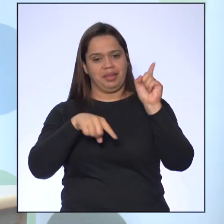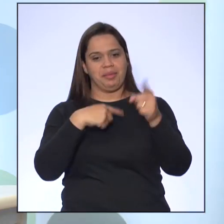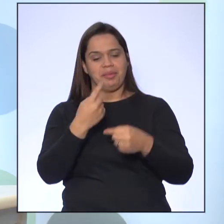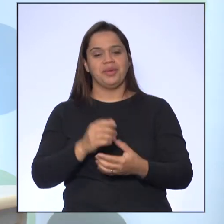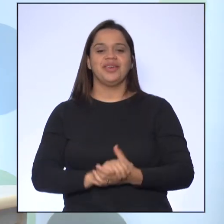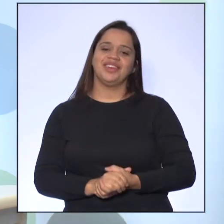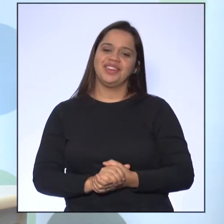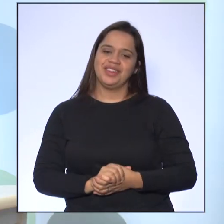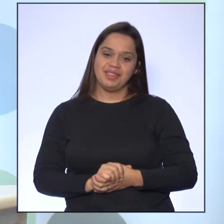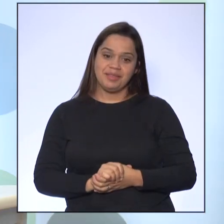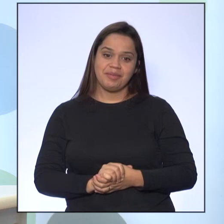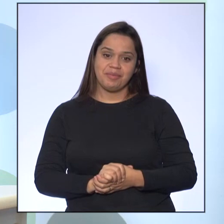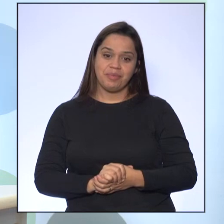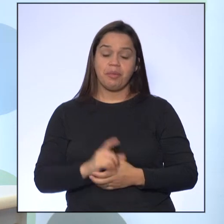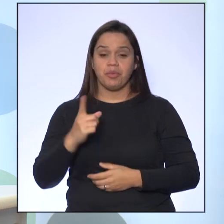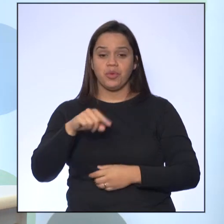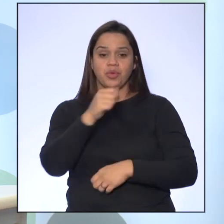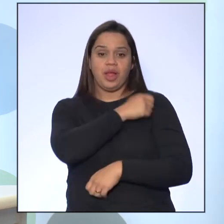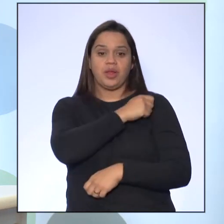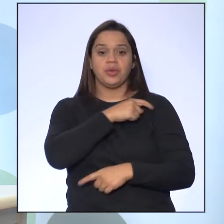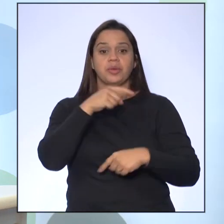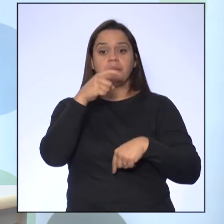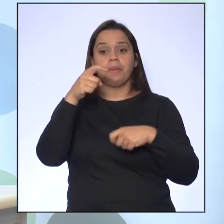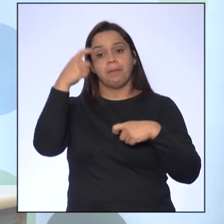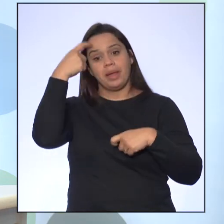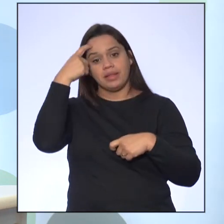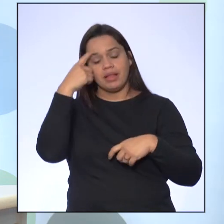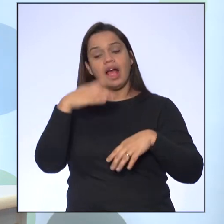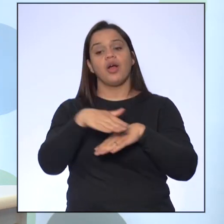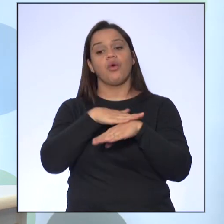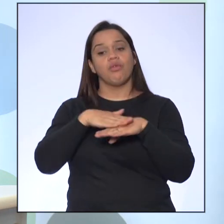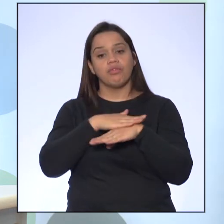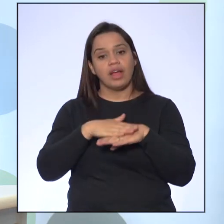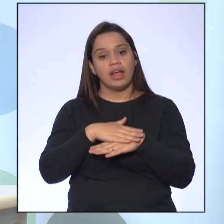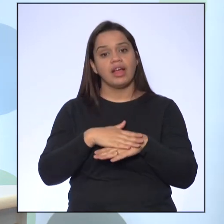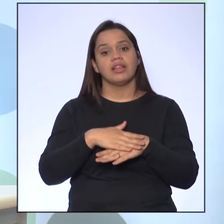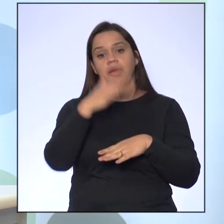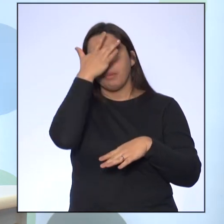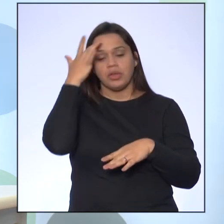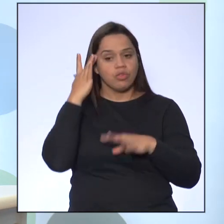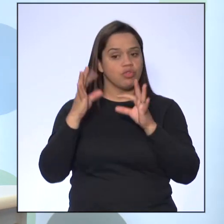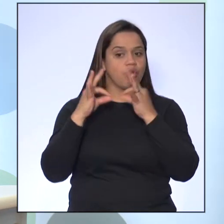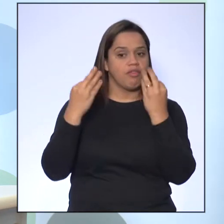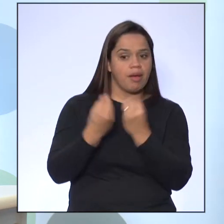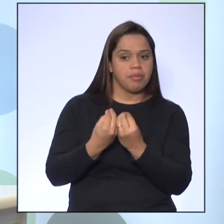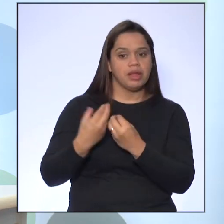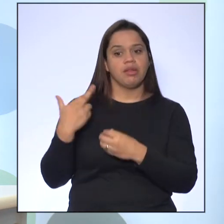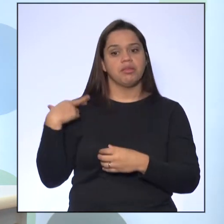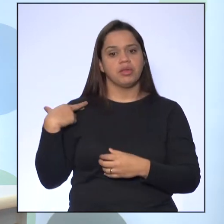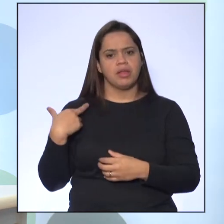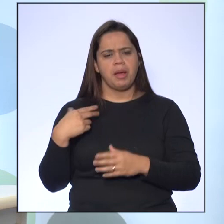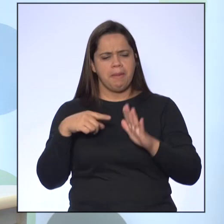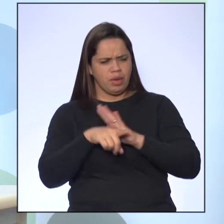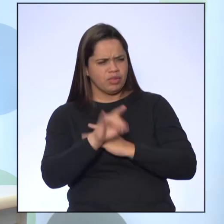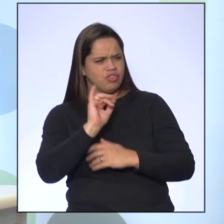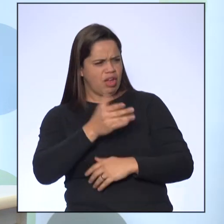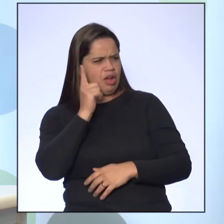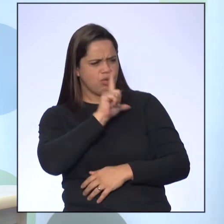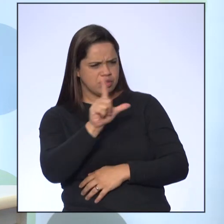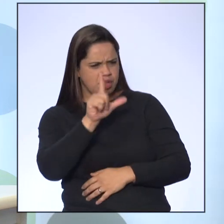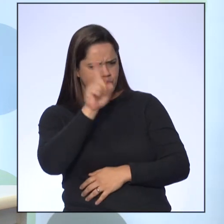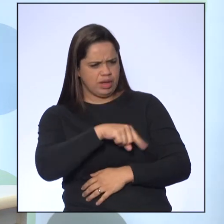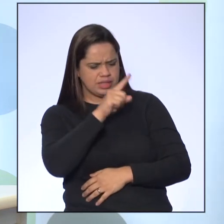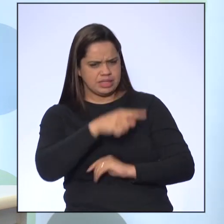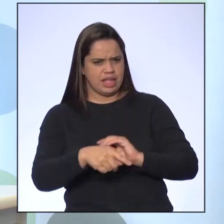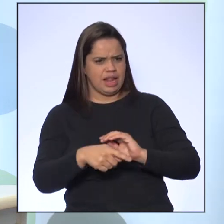essa para eles pensarem, conversem com os responsáveis, alguém mais velho, pergunta se já conseguiu cancelar algum plano,